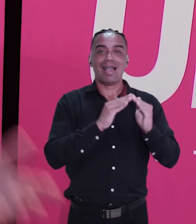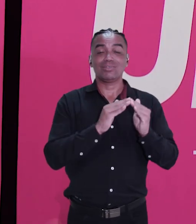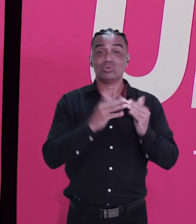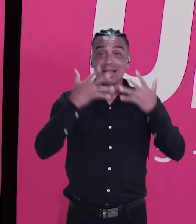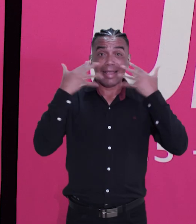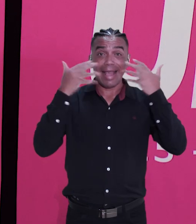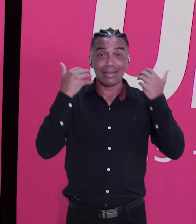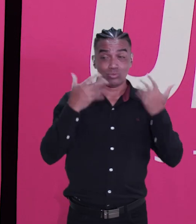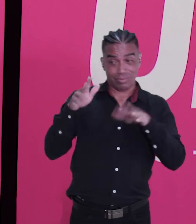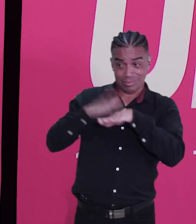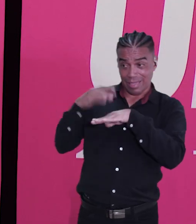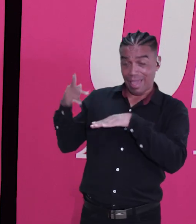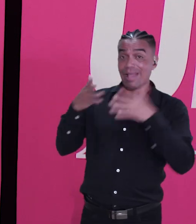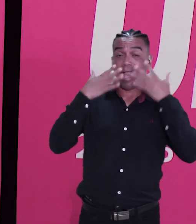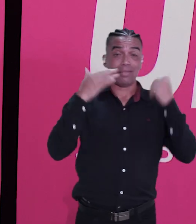comunhão de gatos, né?